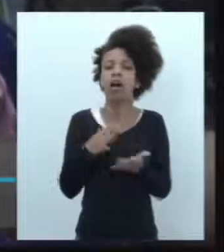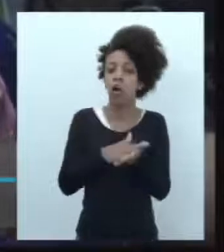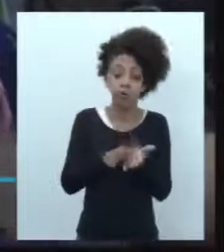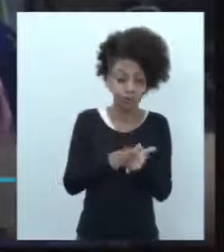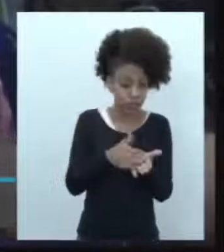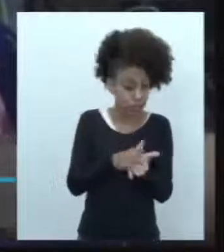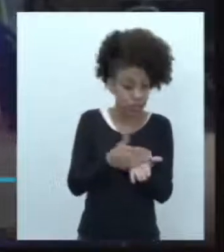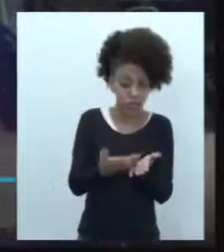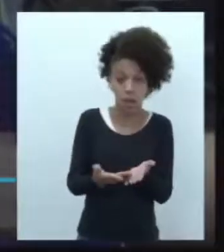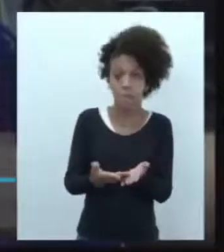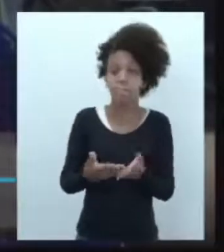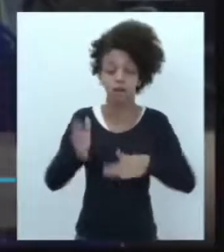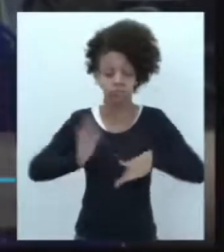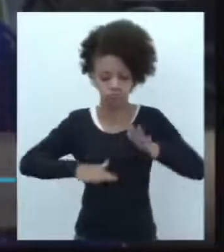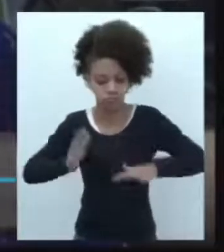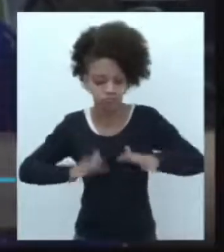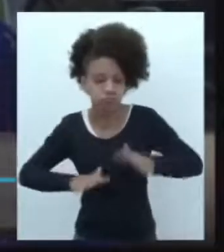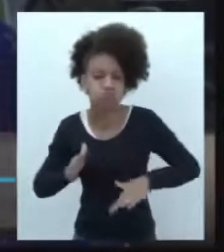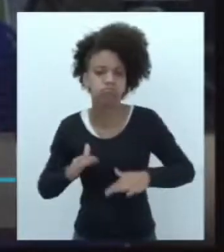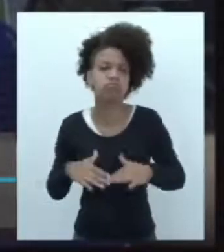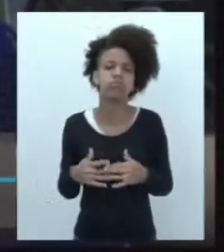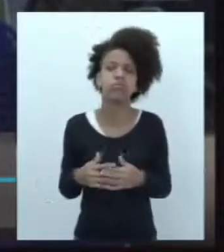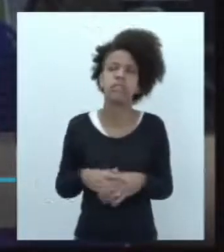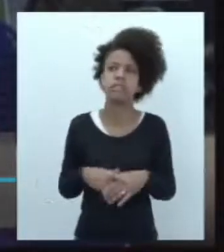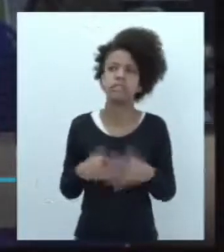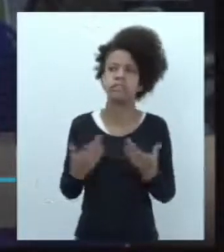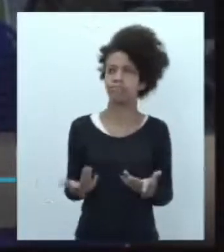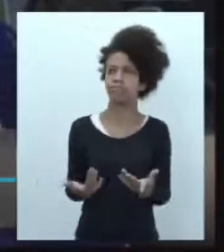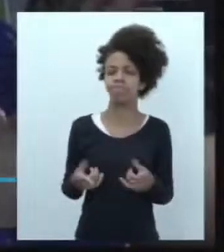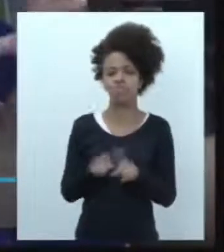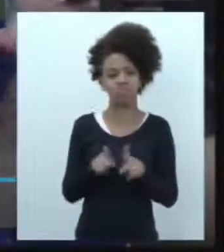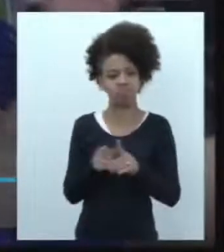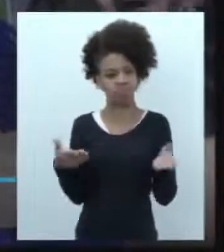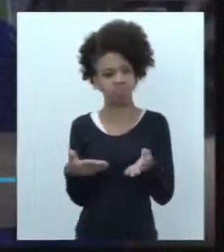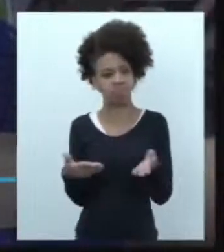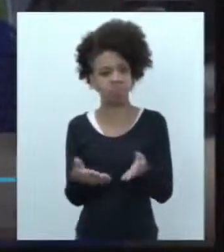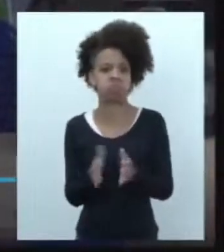faz, né, os seus batuques, e seja,